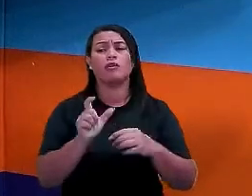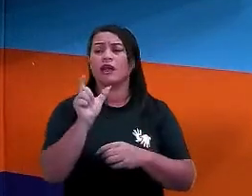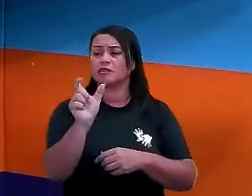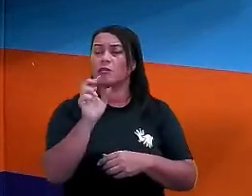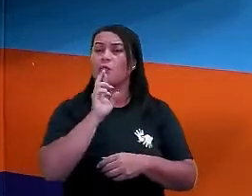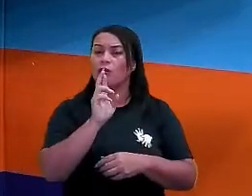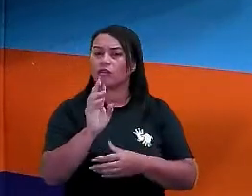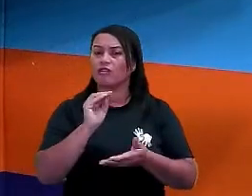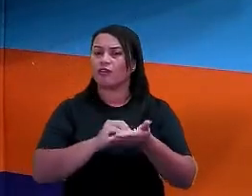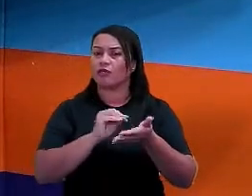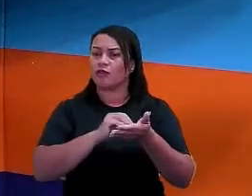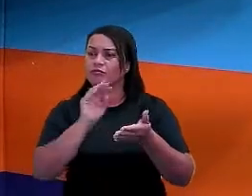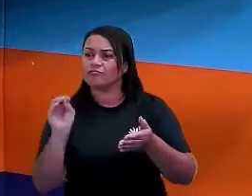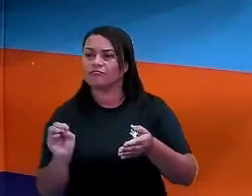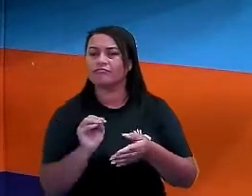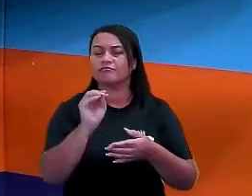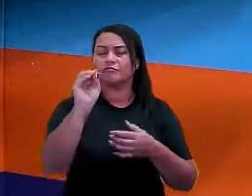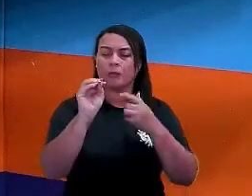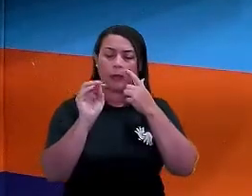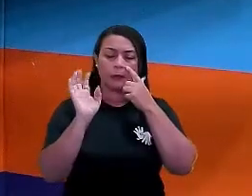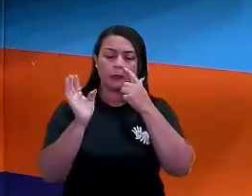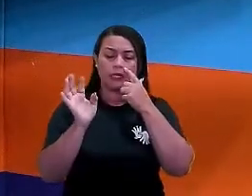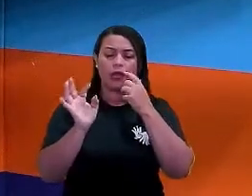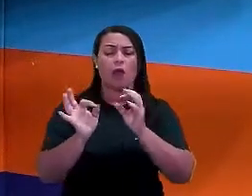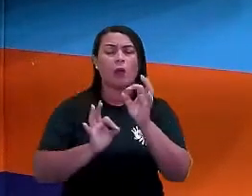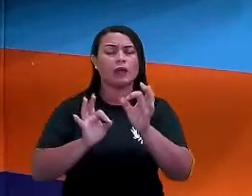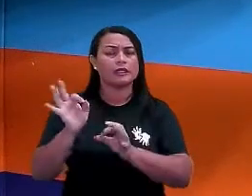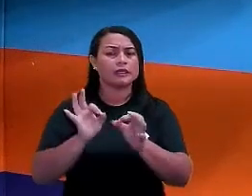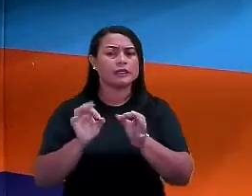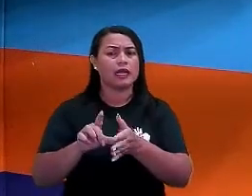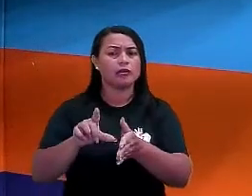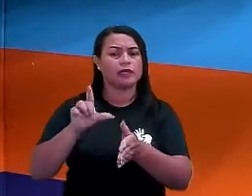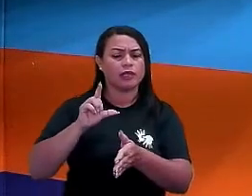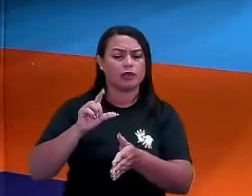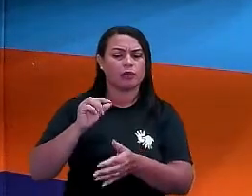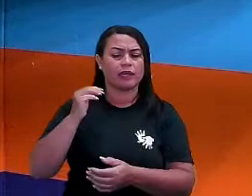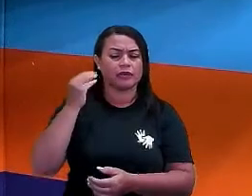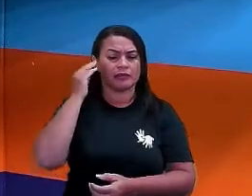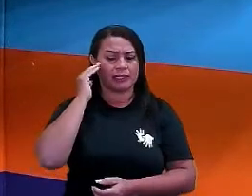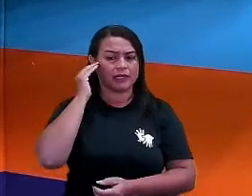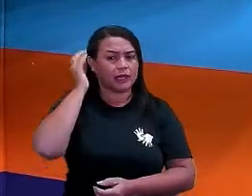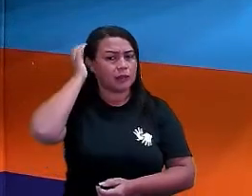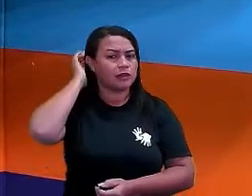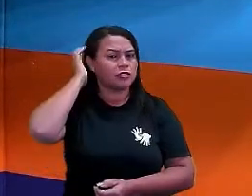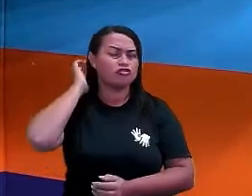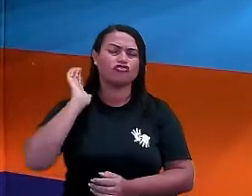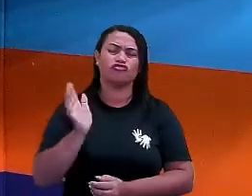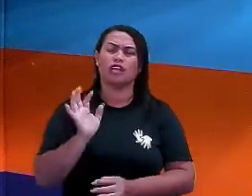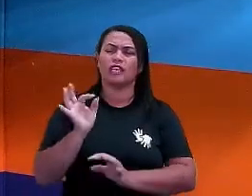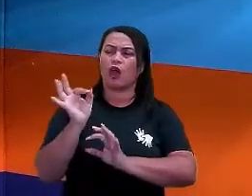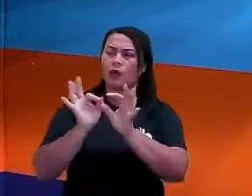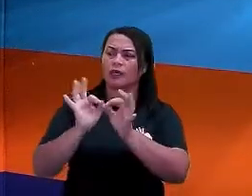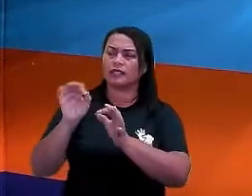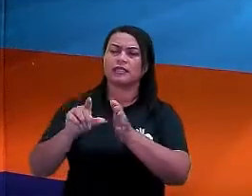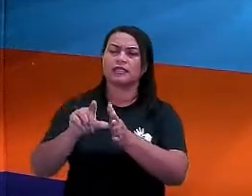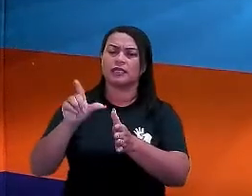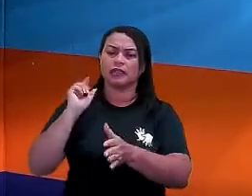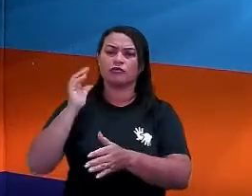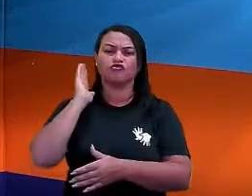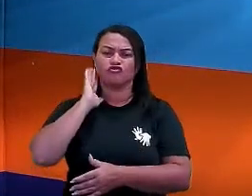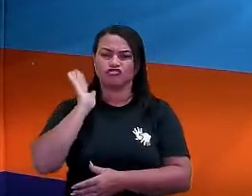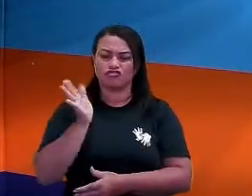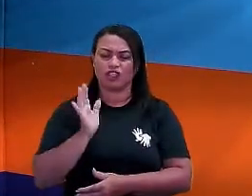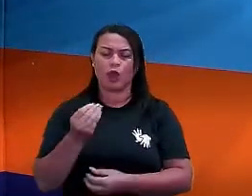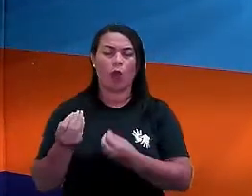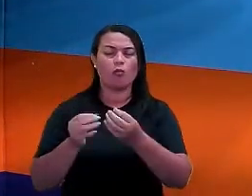para a pergunta a seguir com um plano já estabelecido anteriormente. Ó, plano pré-estabelecido, plano